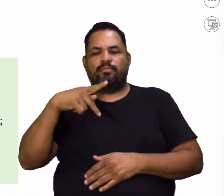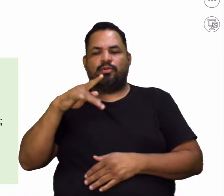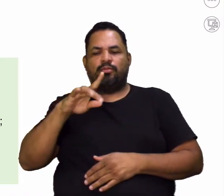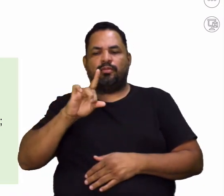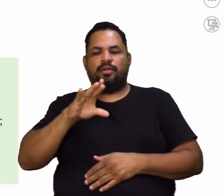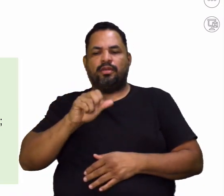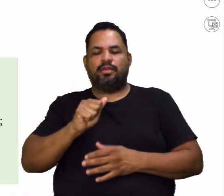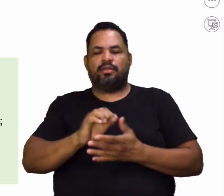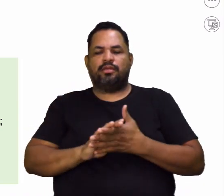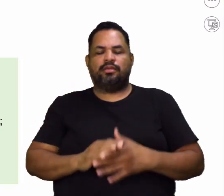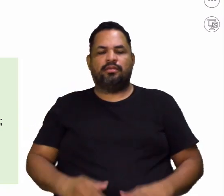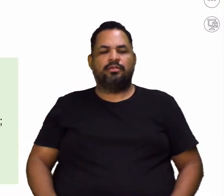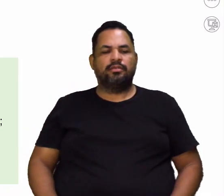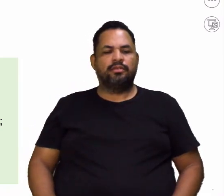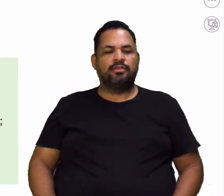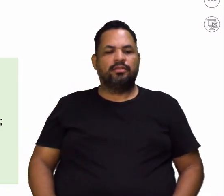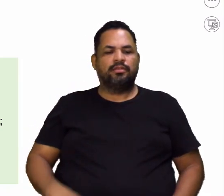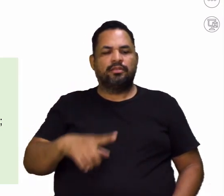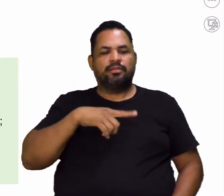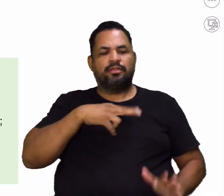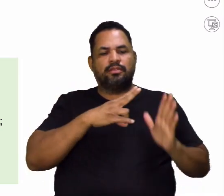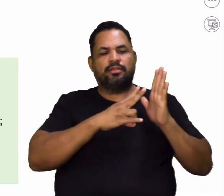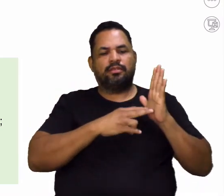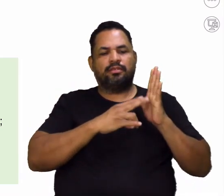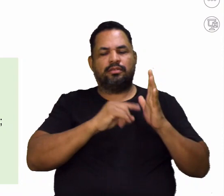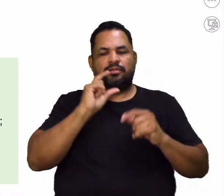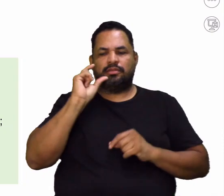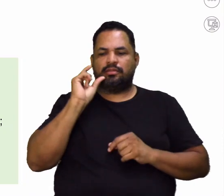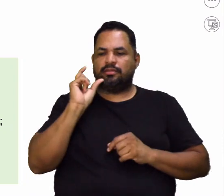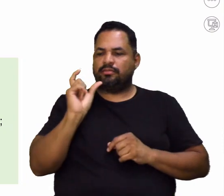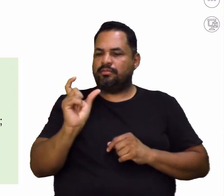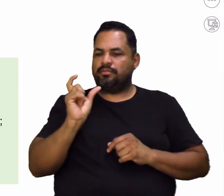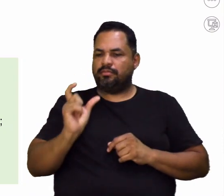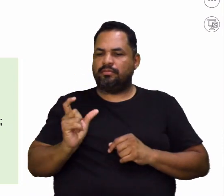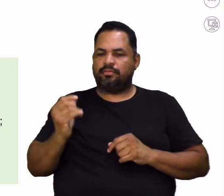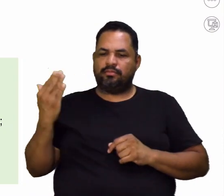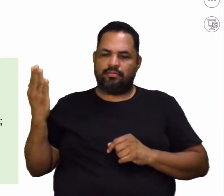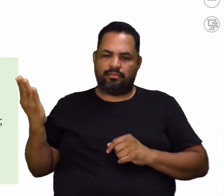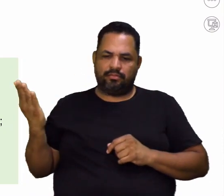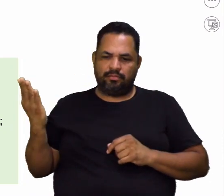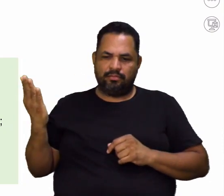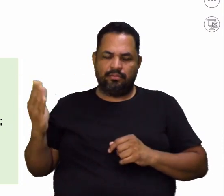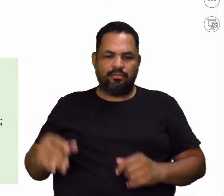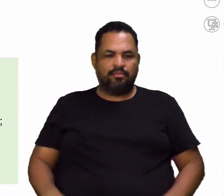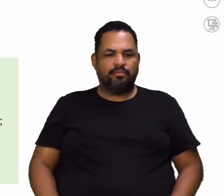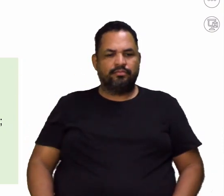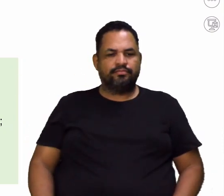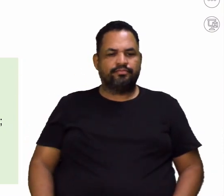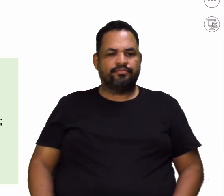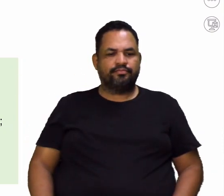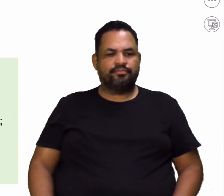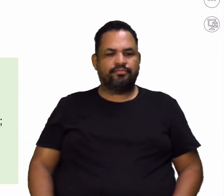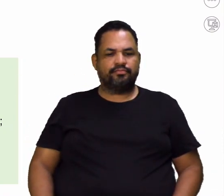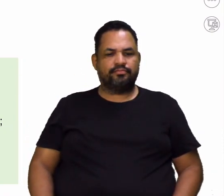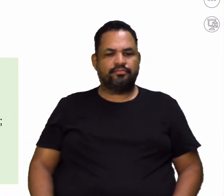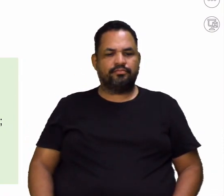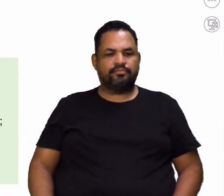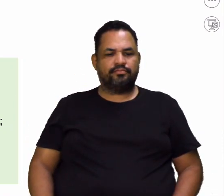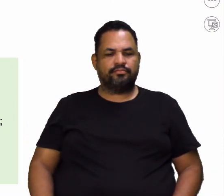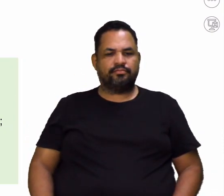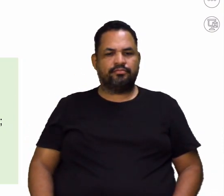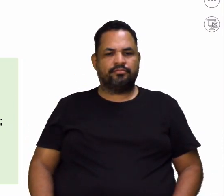amadinhos nós temos o vocabulário das palavras Tá certo então vamos lá para o